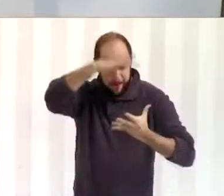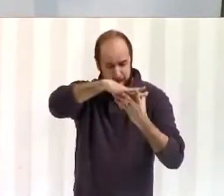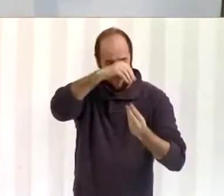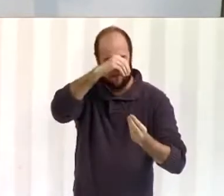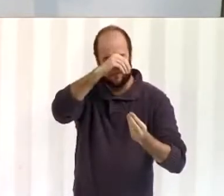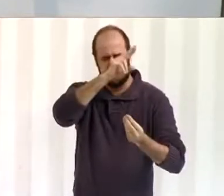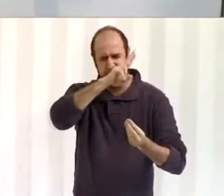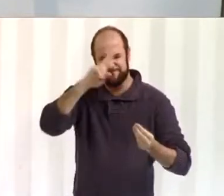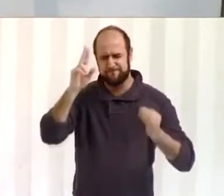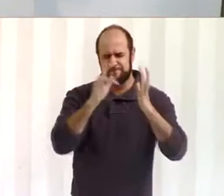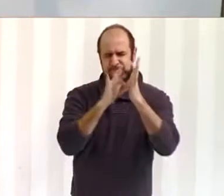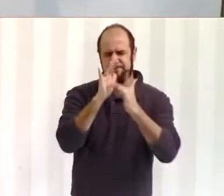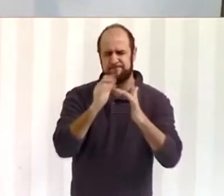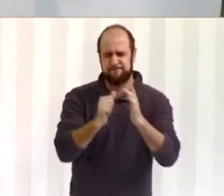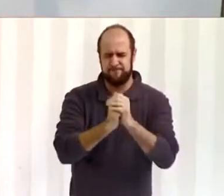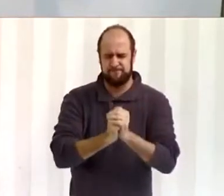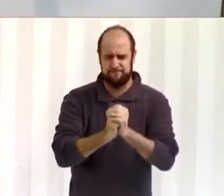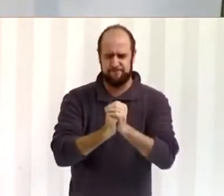Jesus. Amém.